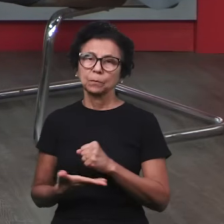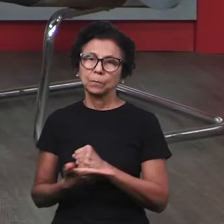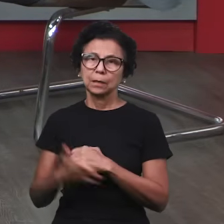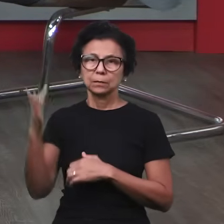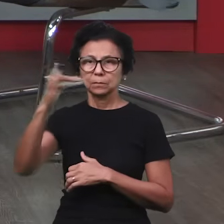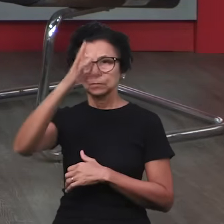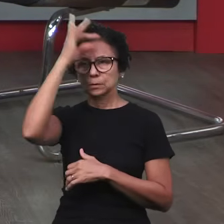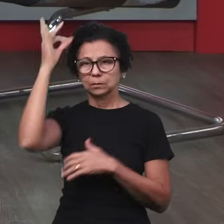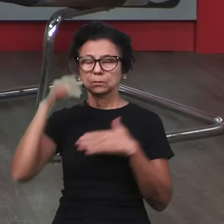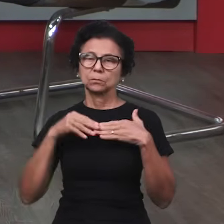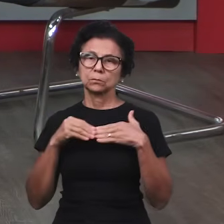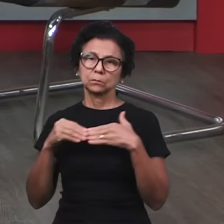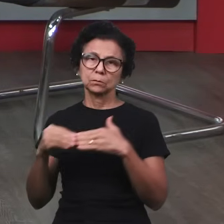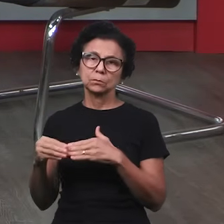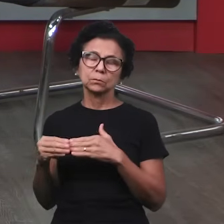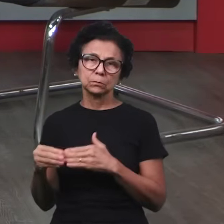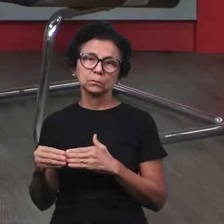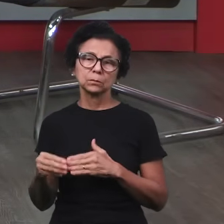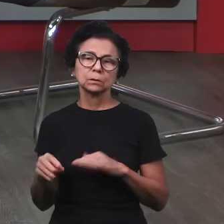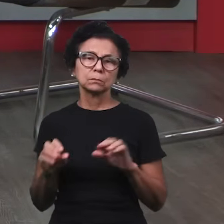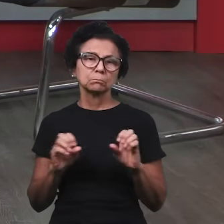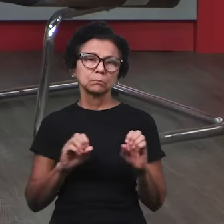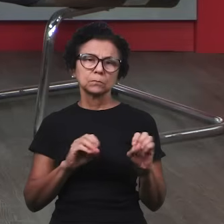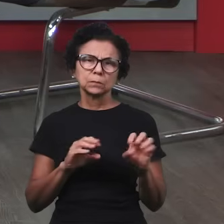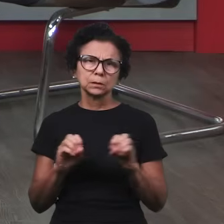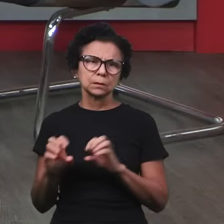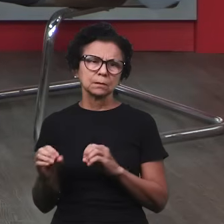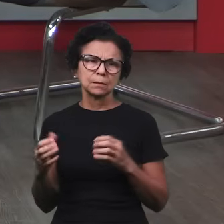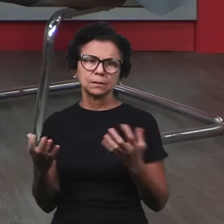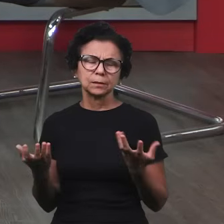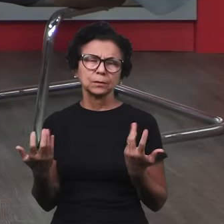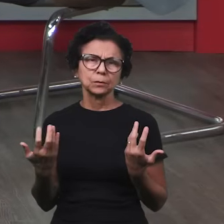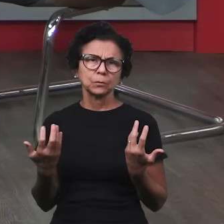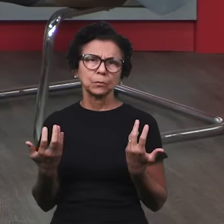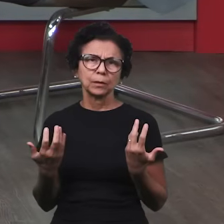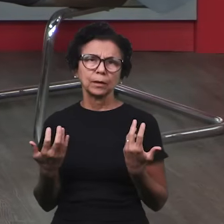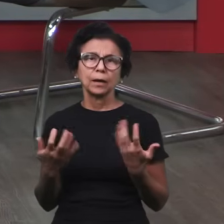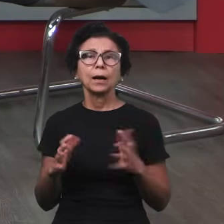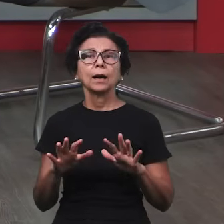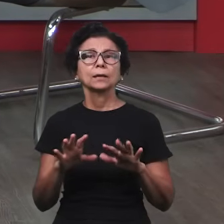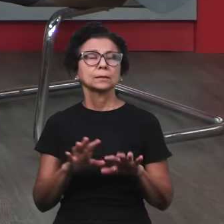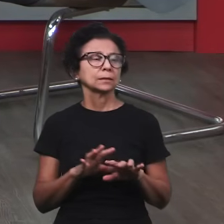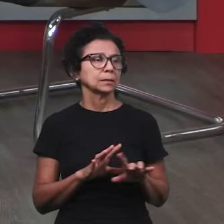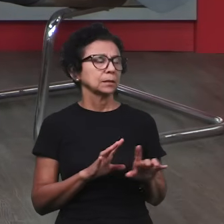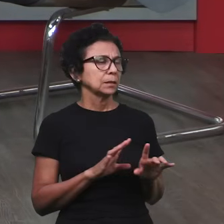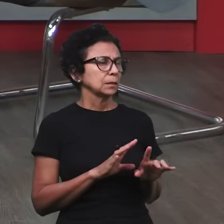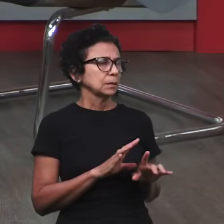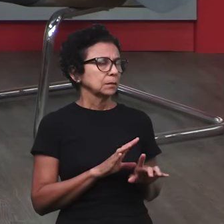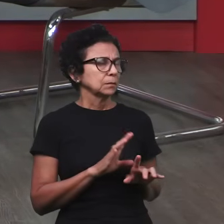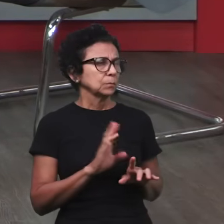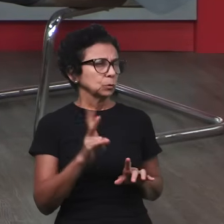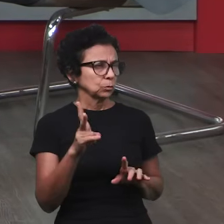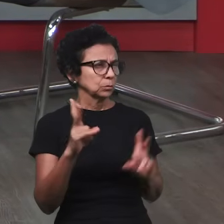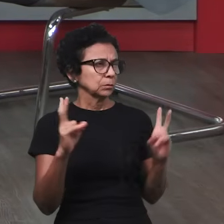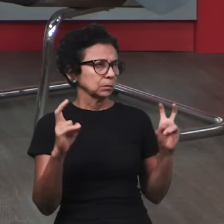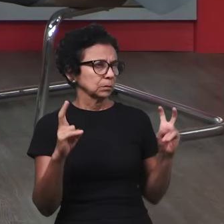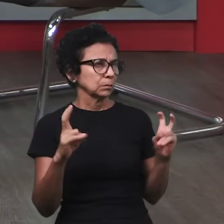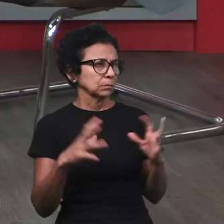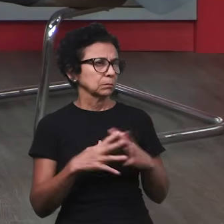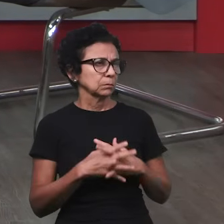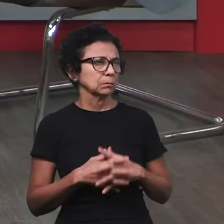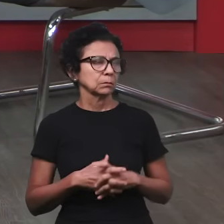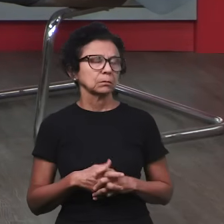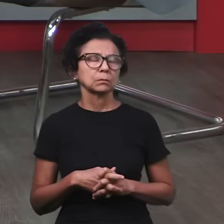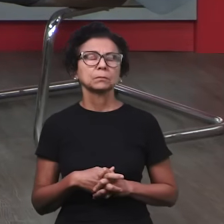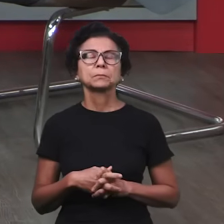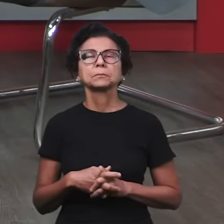essa base. Então, todo o ensino ali, nós podíamos até continuar esse assunto. Eu